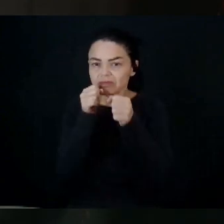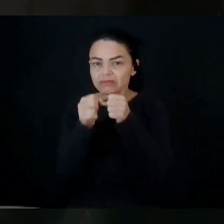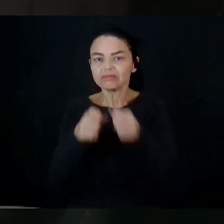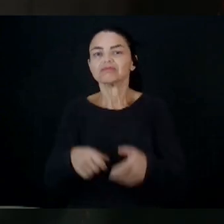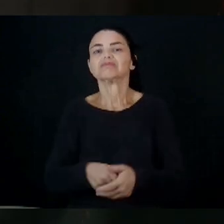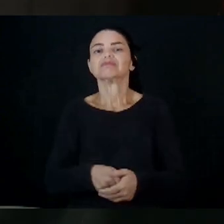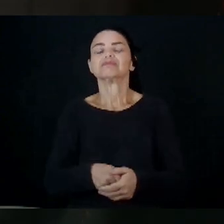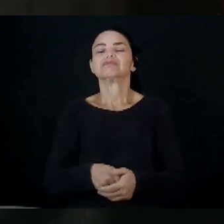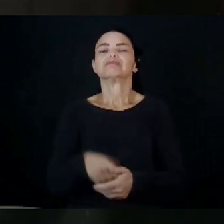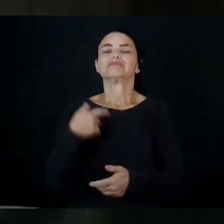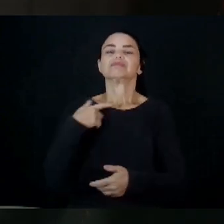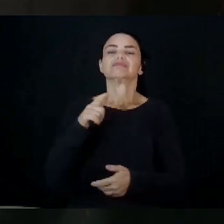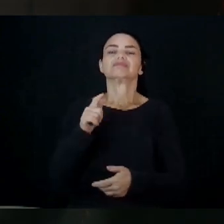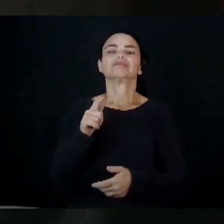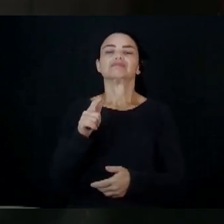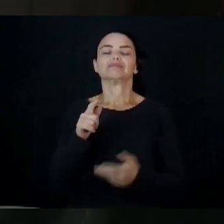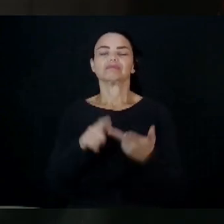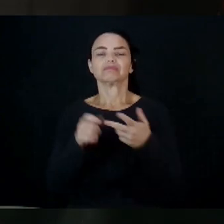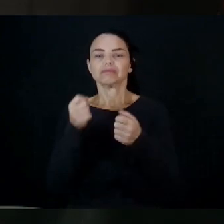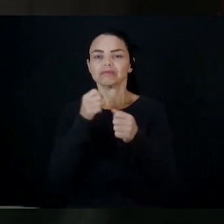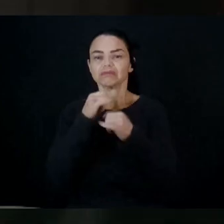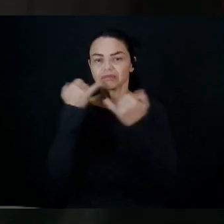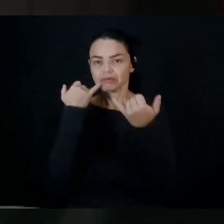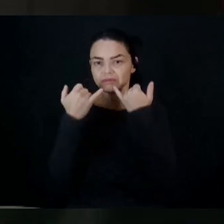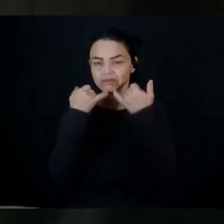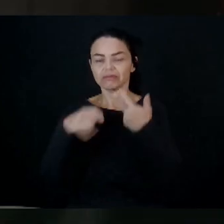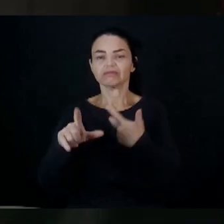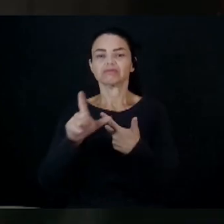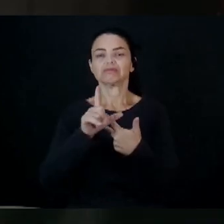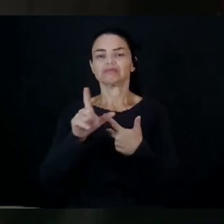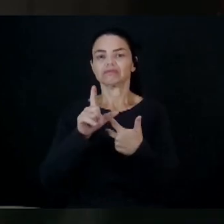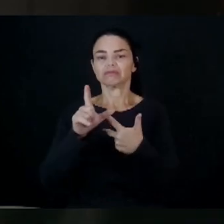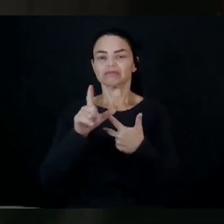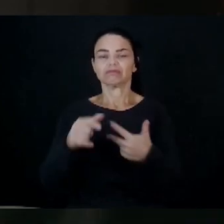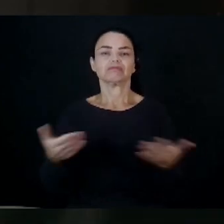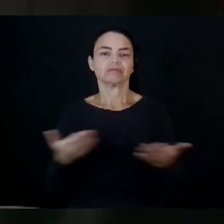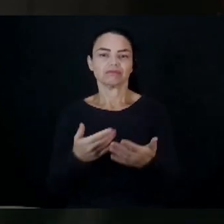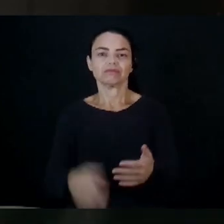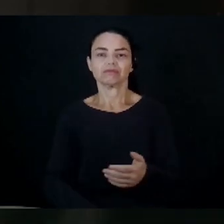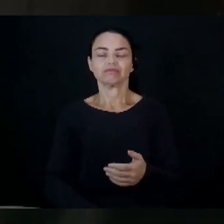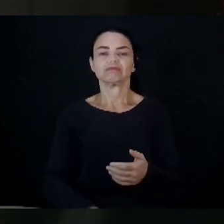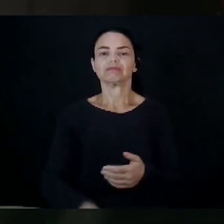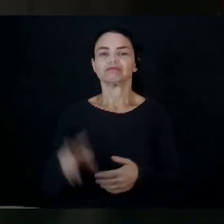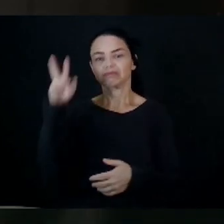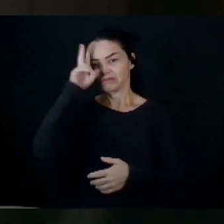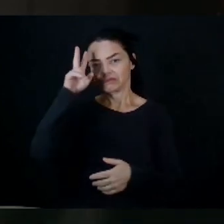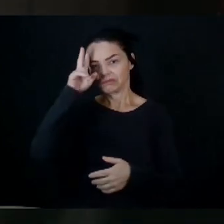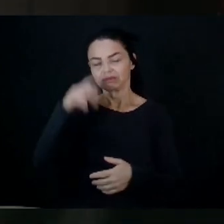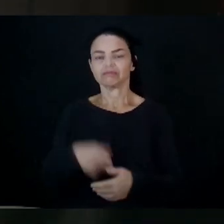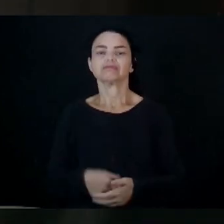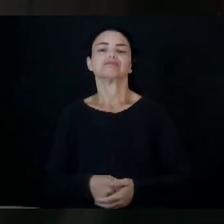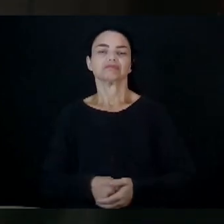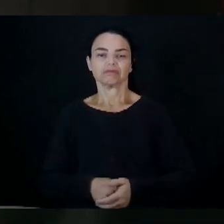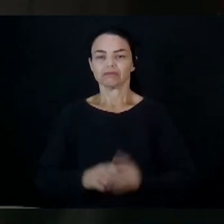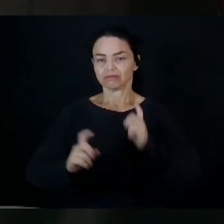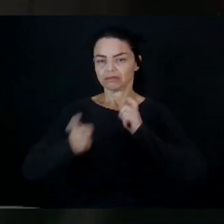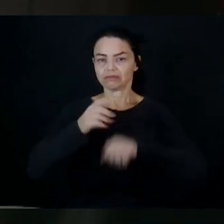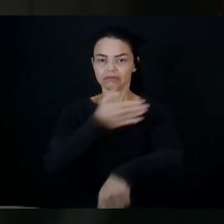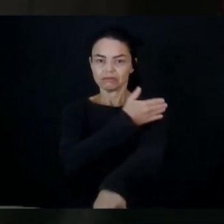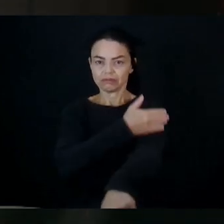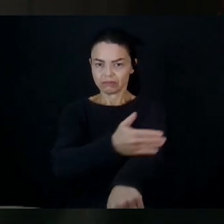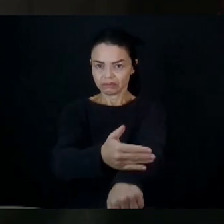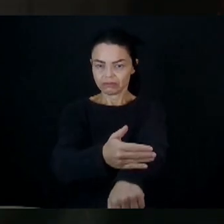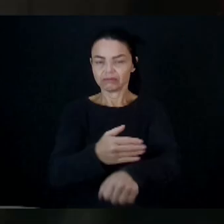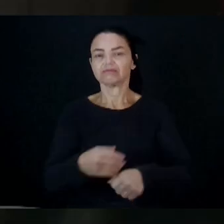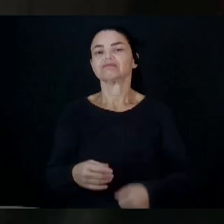Gabriel Castro, com informações do Legislativo. Hoje é segunda-feira, então nós temos reunião ordinária a partir das